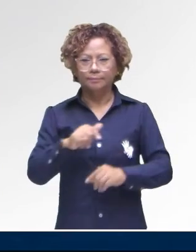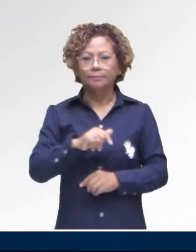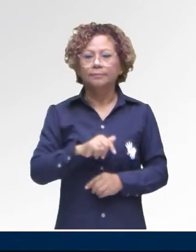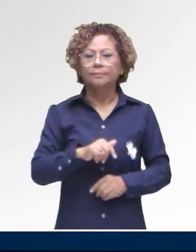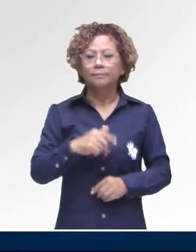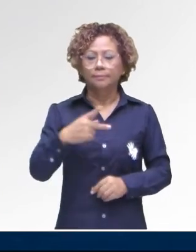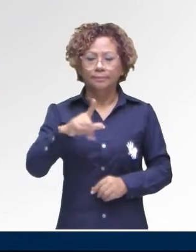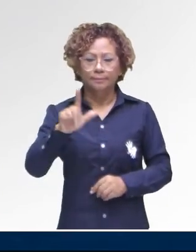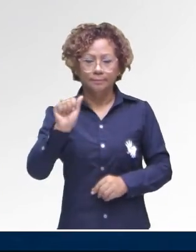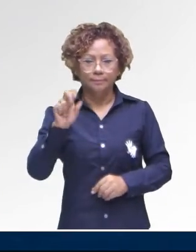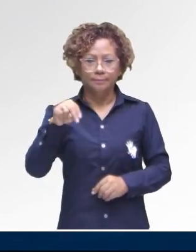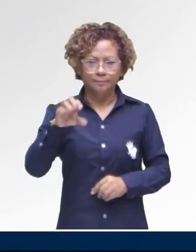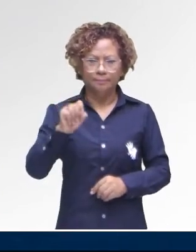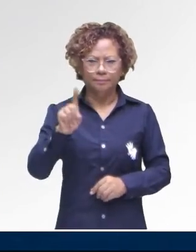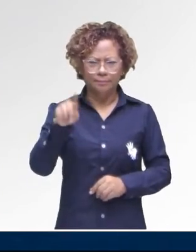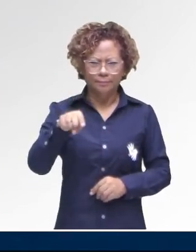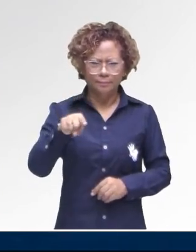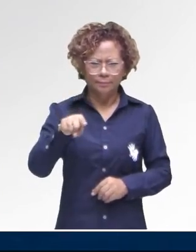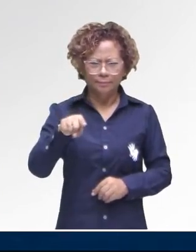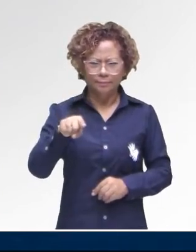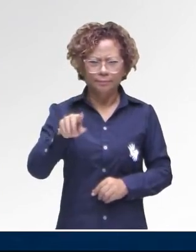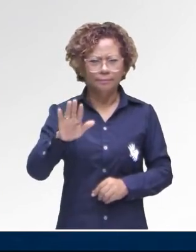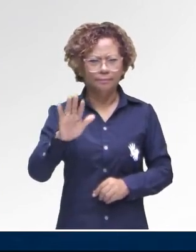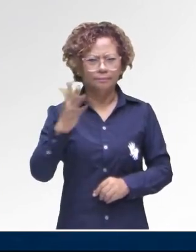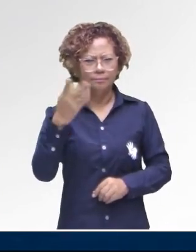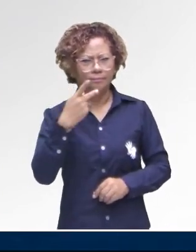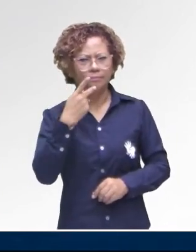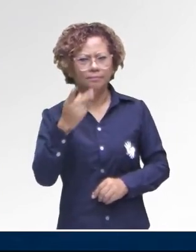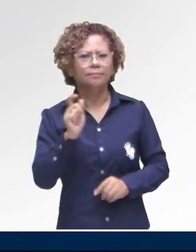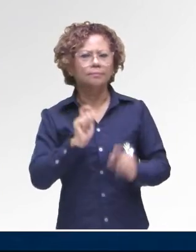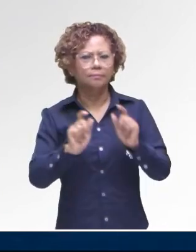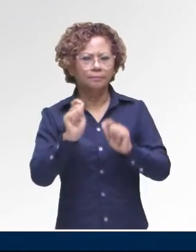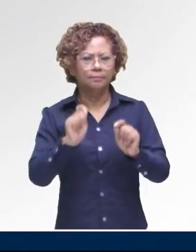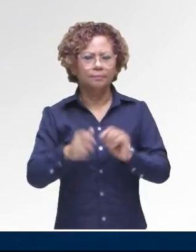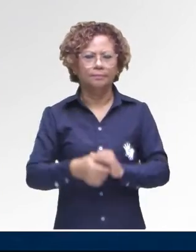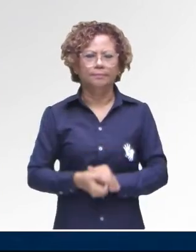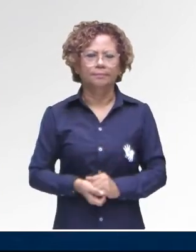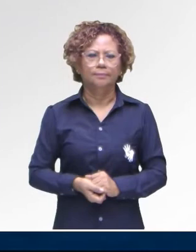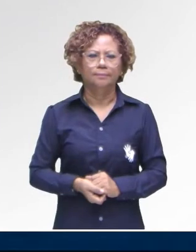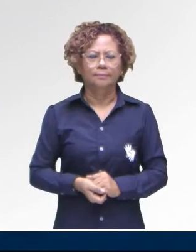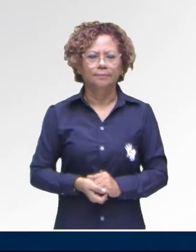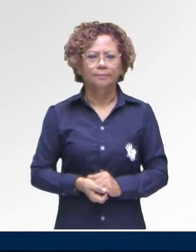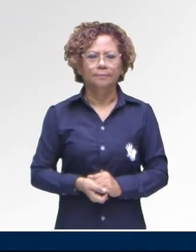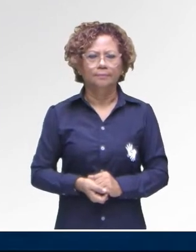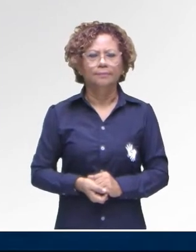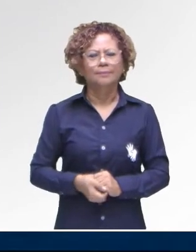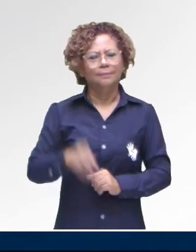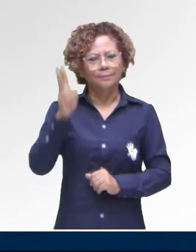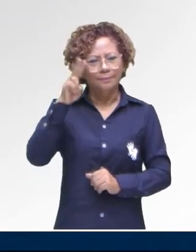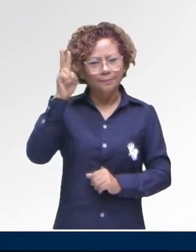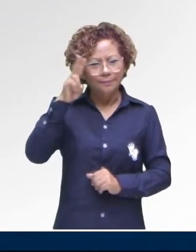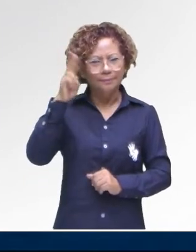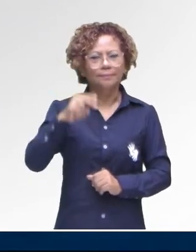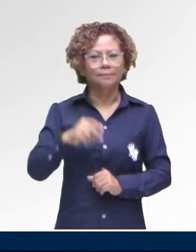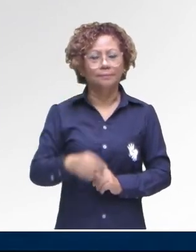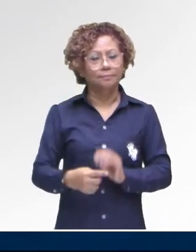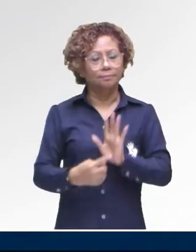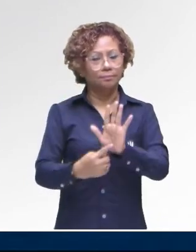que, olha só, a gente viu no exemplo 1